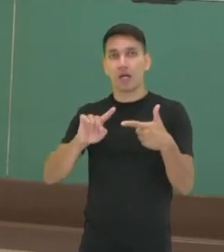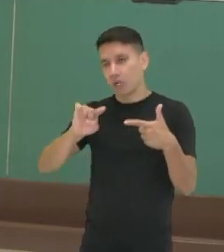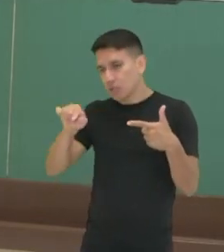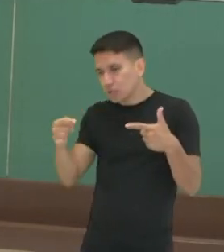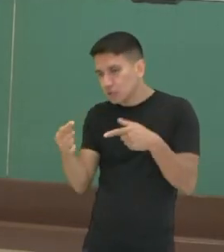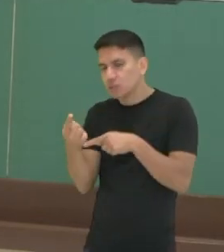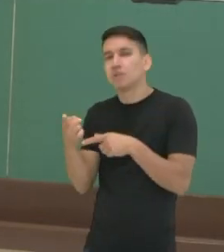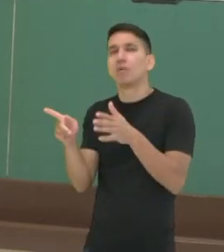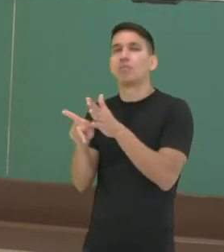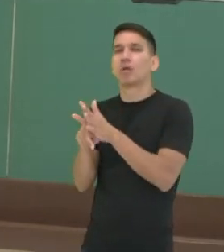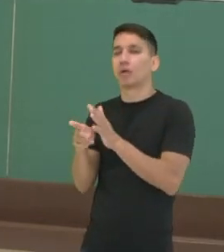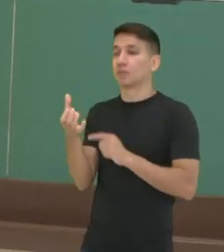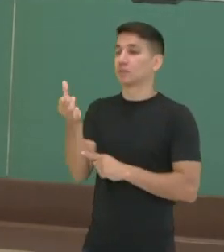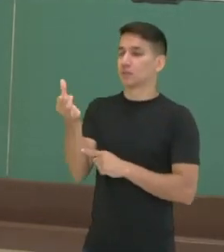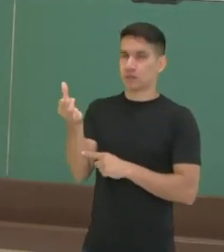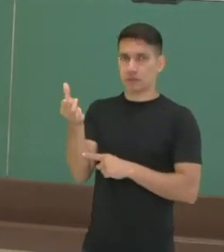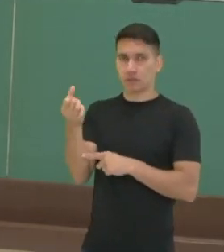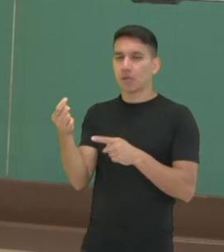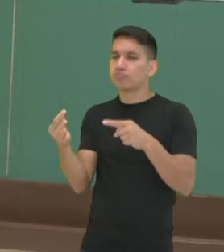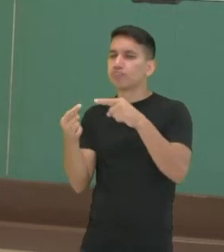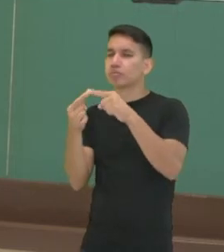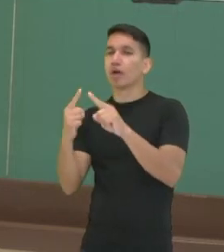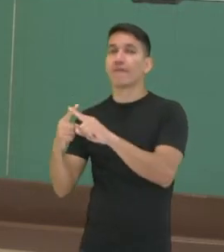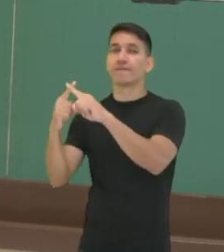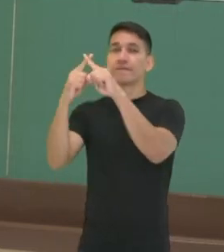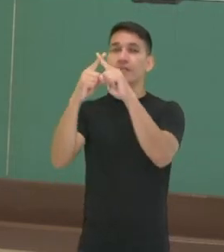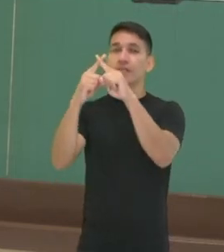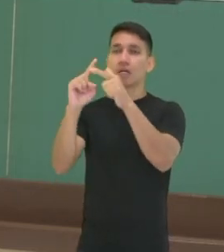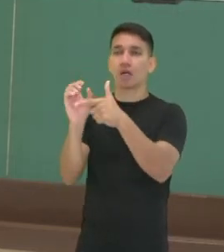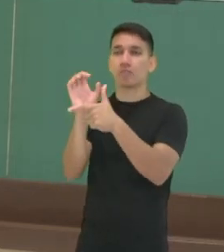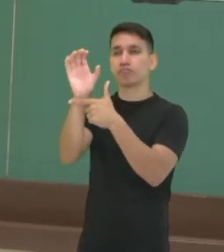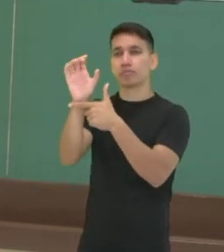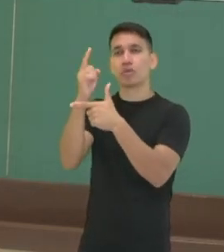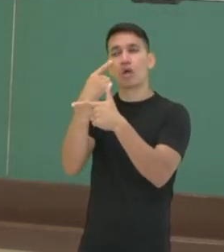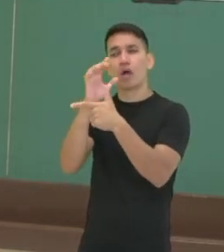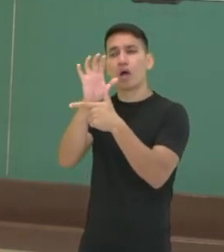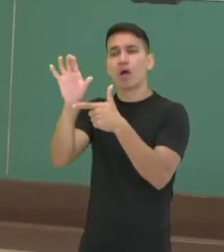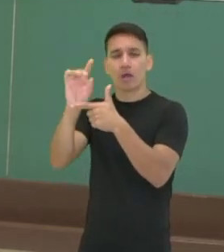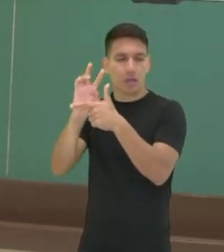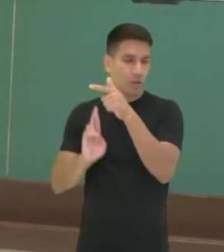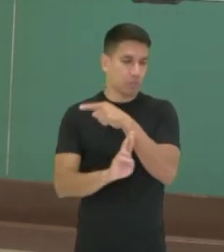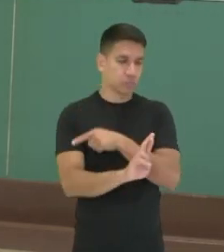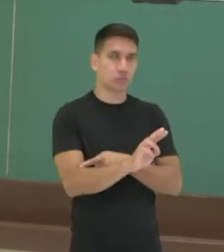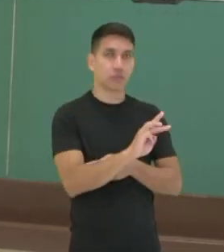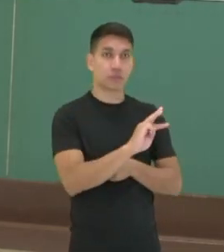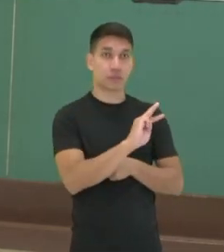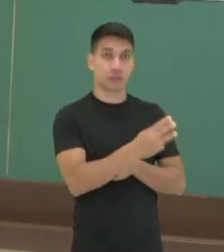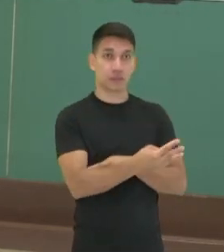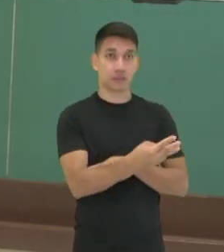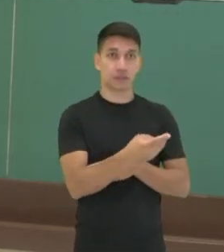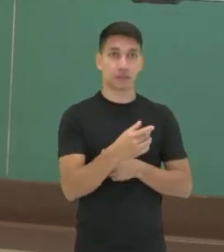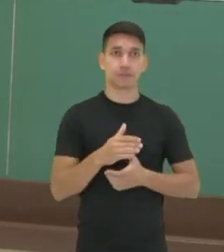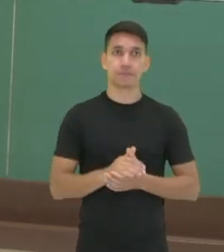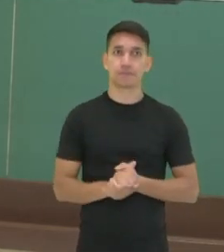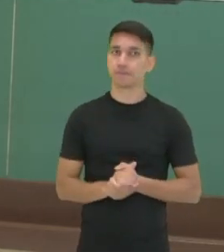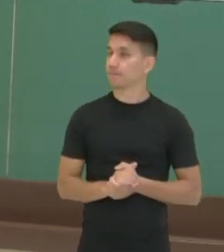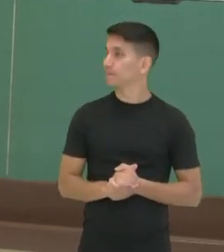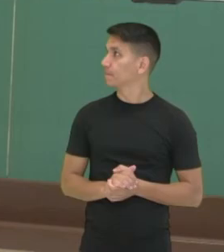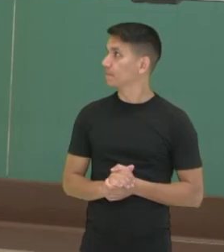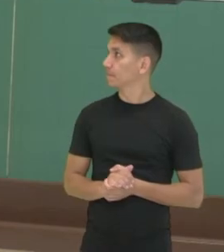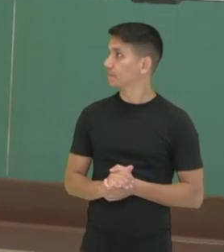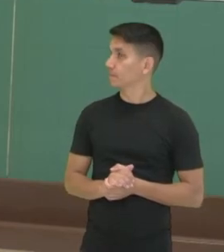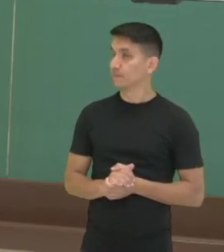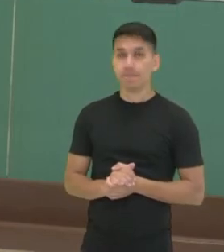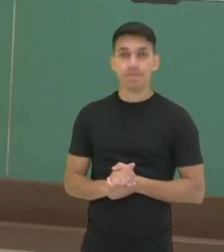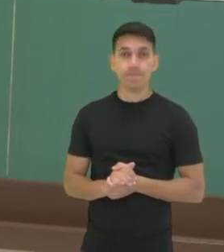6, né? Que vai ser o número mais próximo ali na multiplicação, que vai dar o quê? 3.000, tá bom? Aí depois,